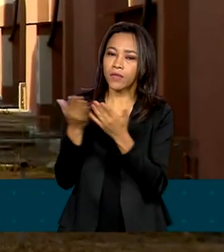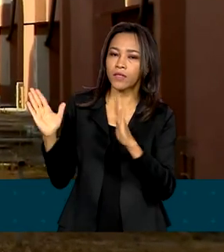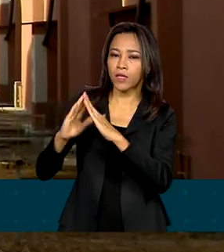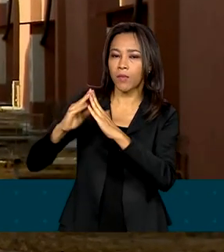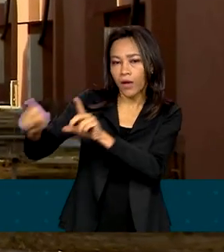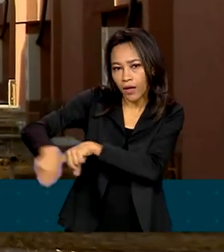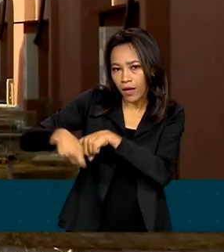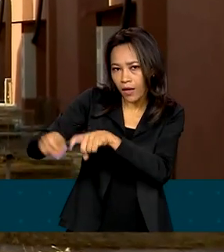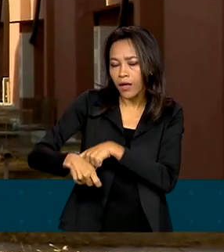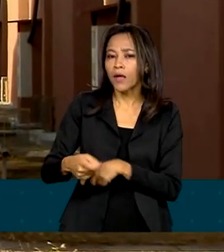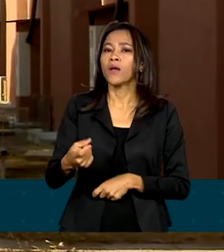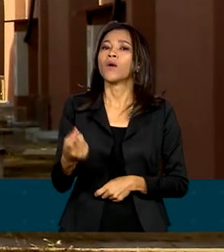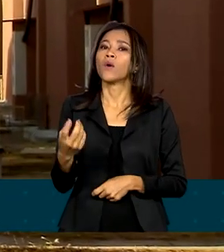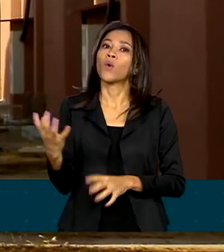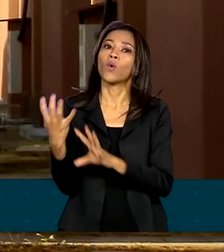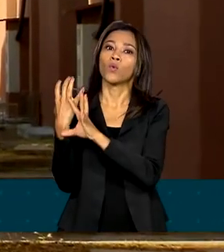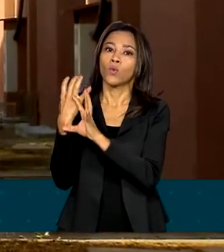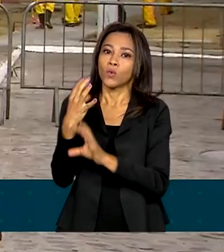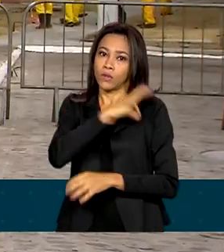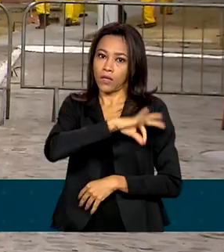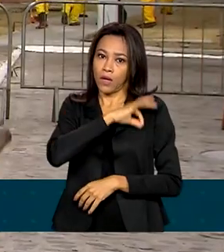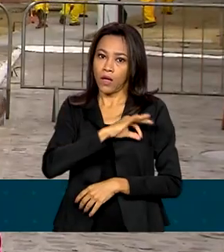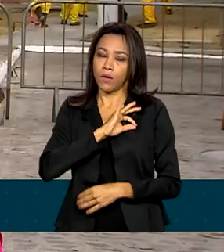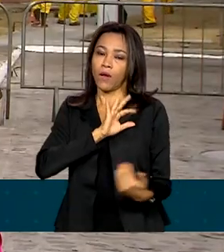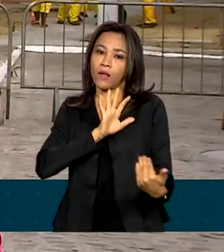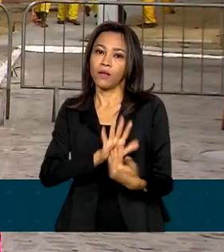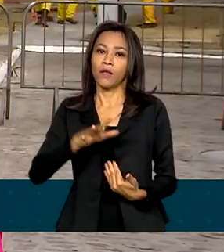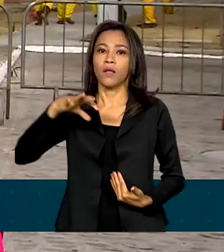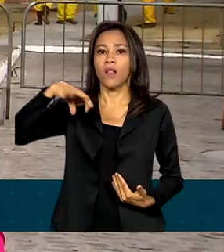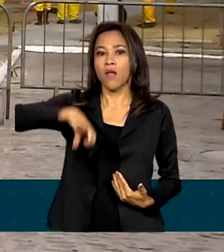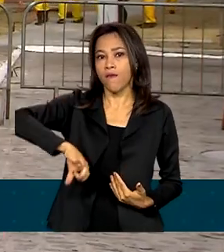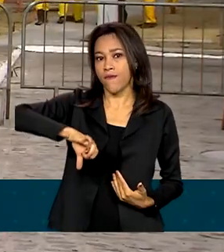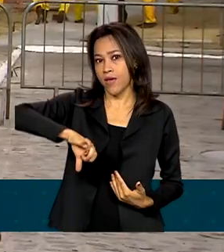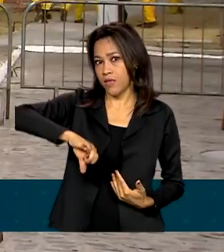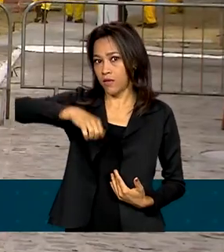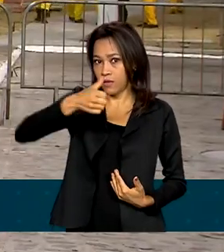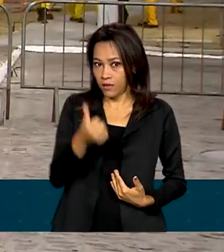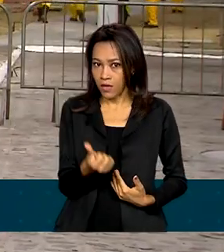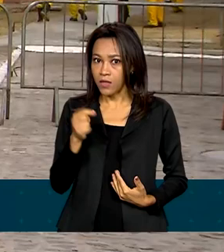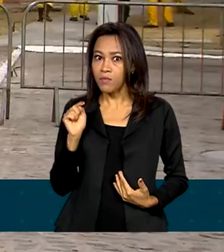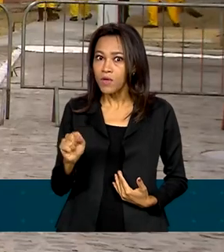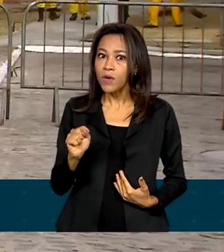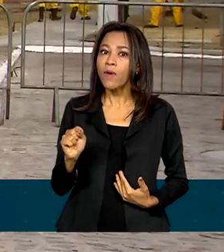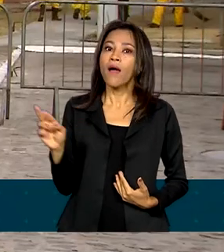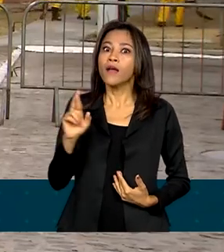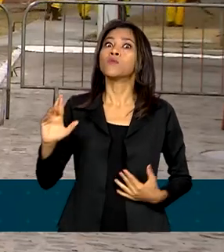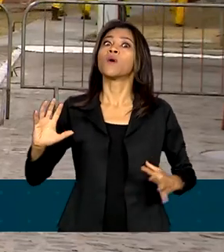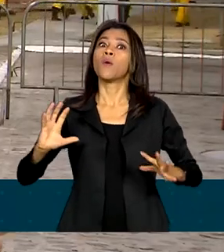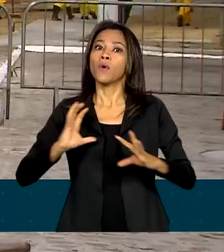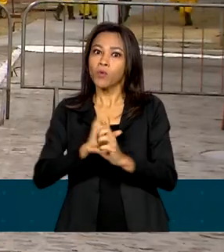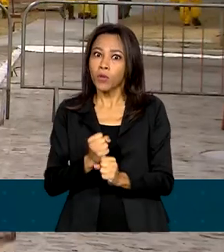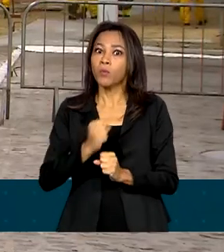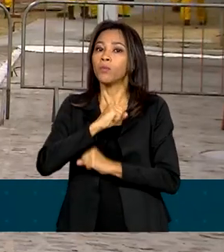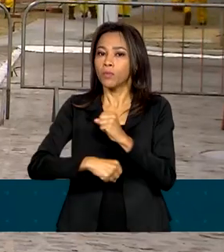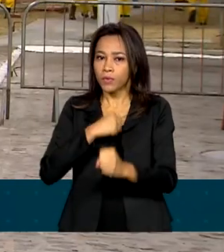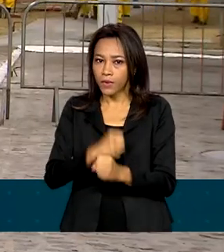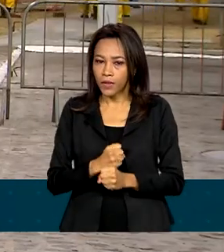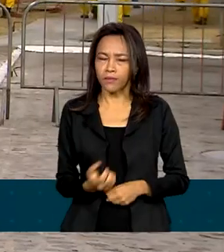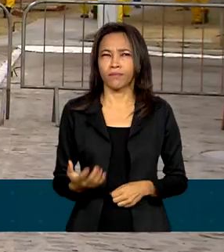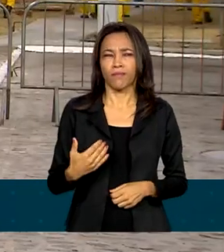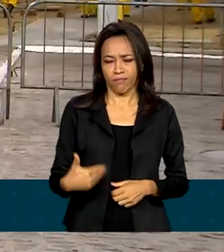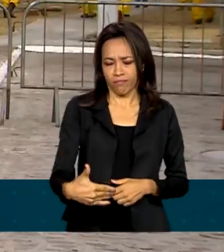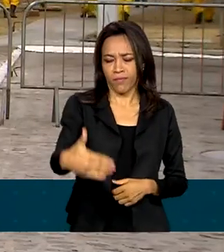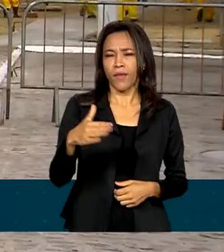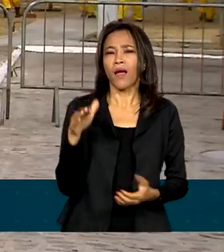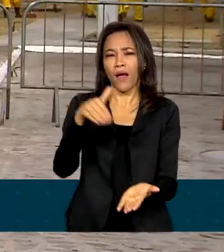com renda bruta anual de até R$ 96.000 reais. A previsão do governo federal é que até o mês de maio sejam